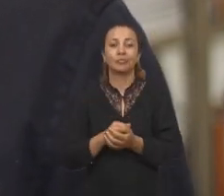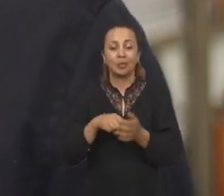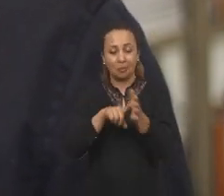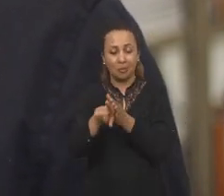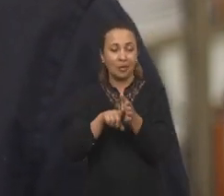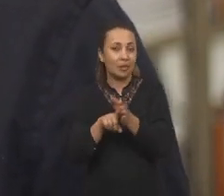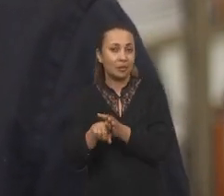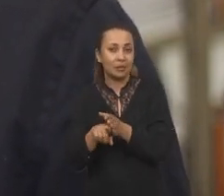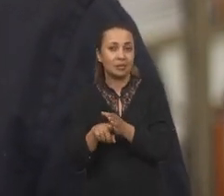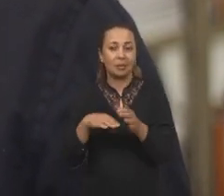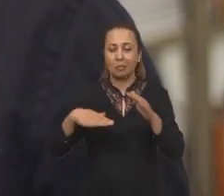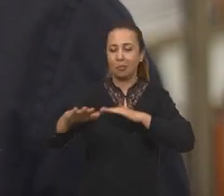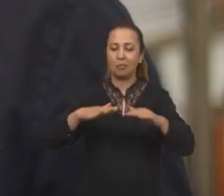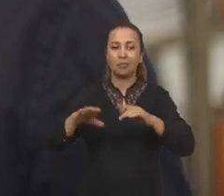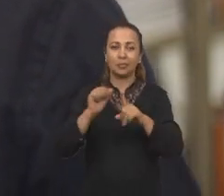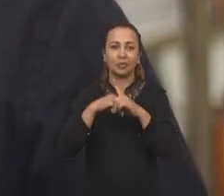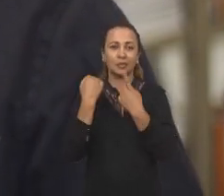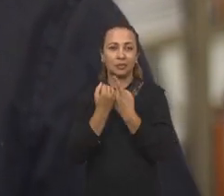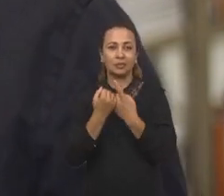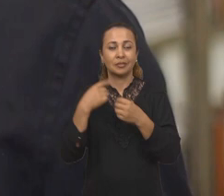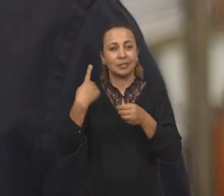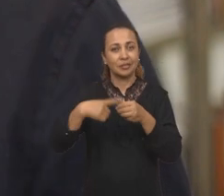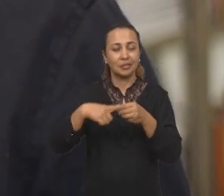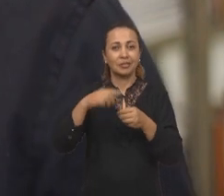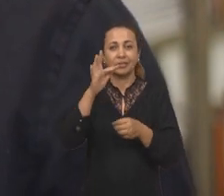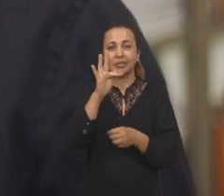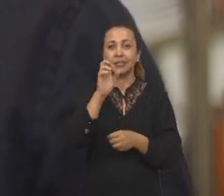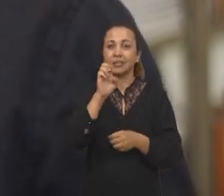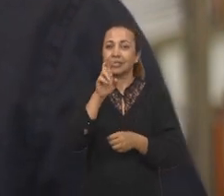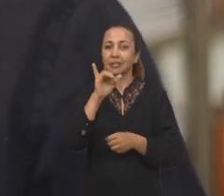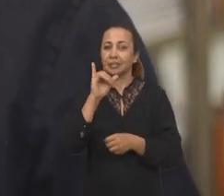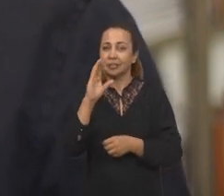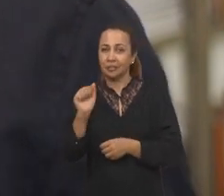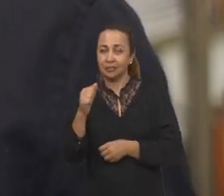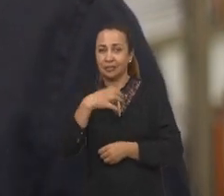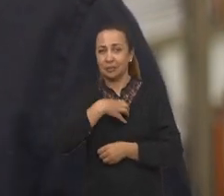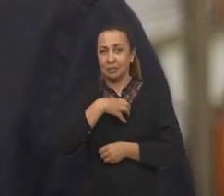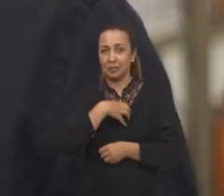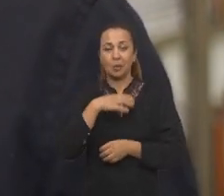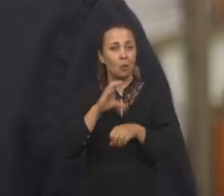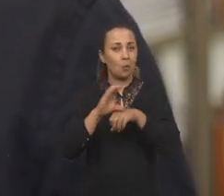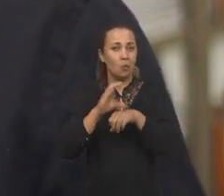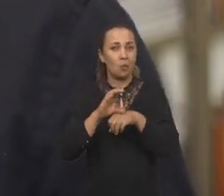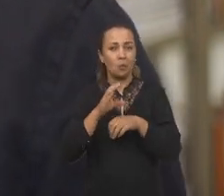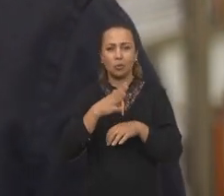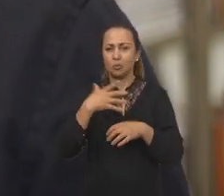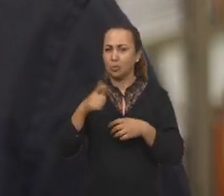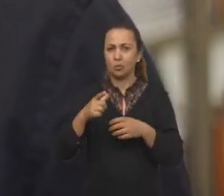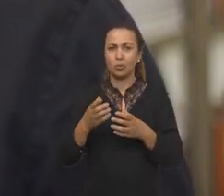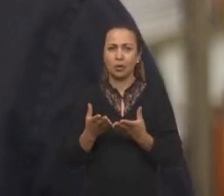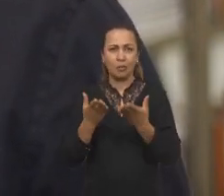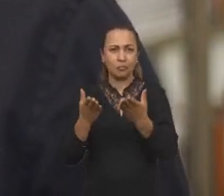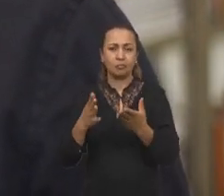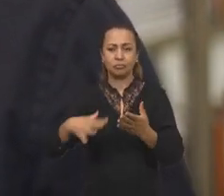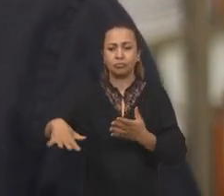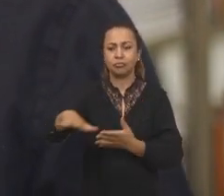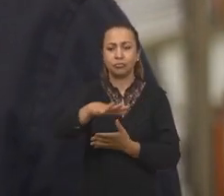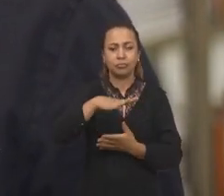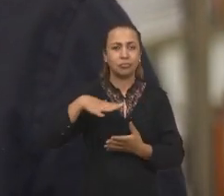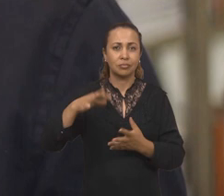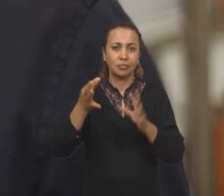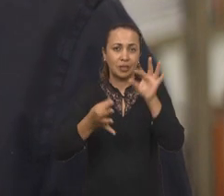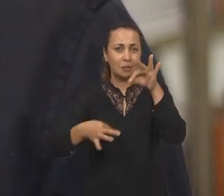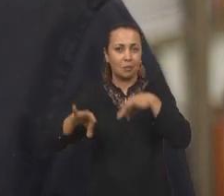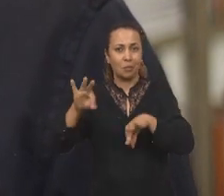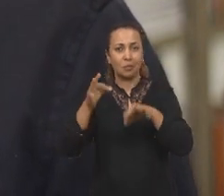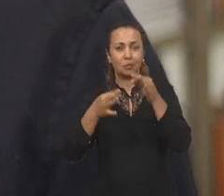política movimentos sociais em Feira de Santana na Bahia e o curso não oferecia esse espaço né é um